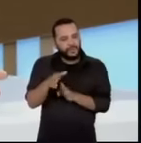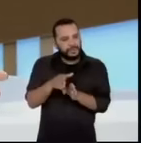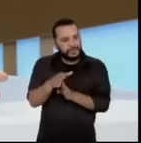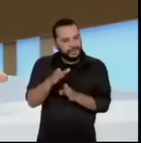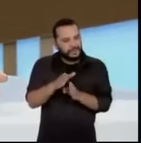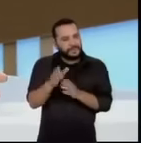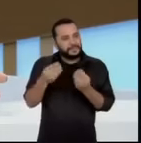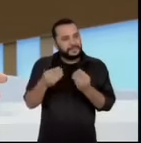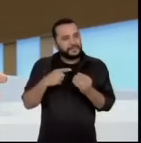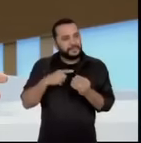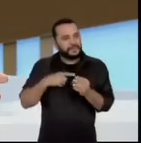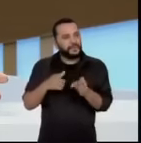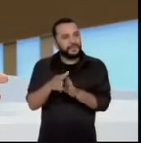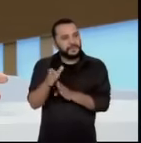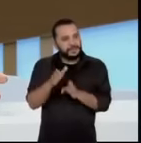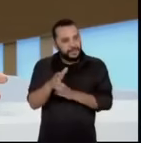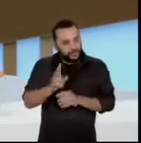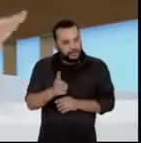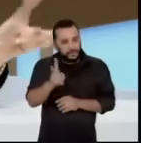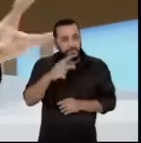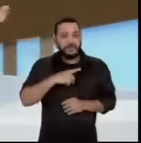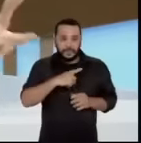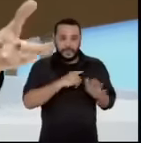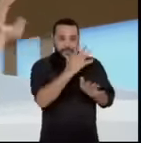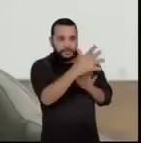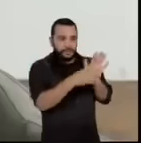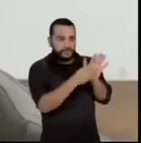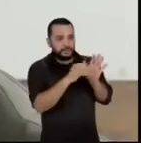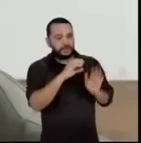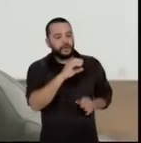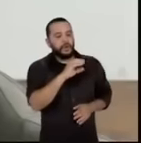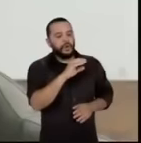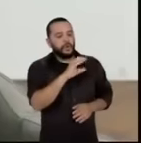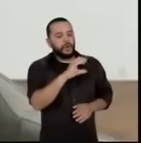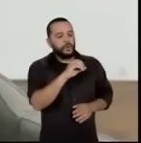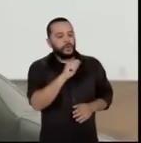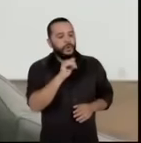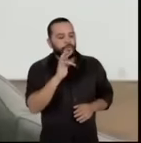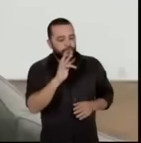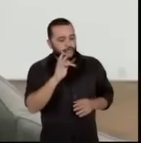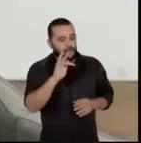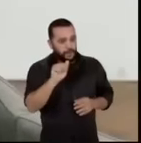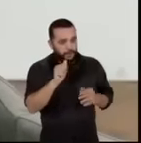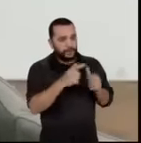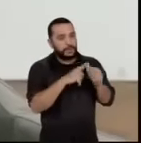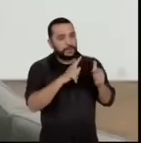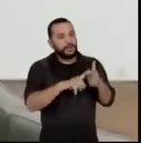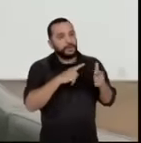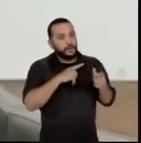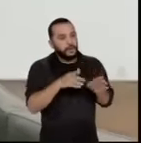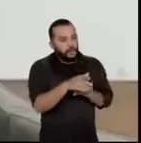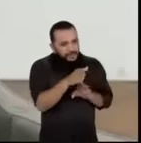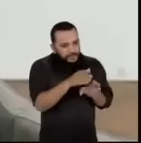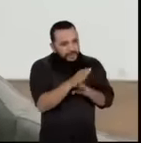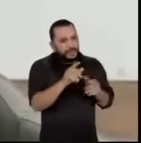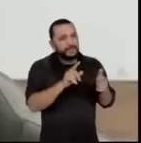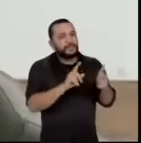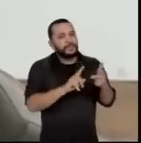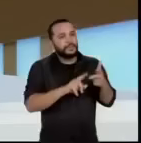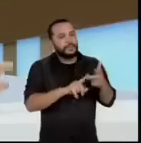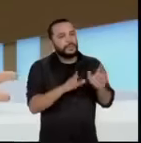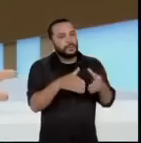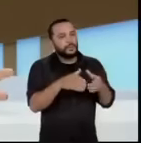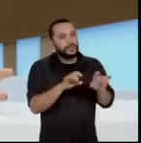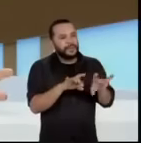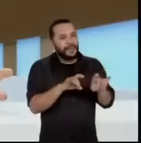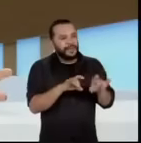quais conselhos ficariam. O Fundo Amazônia tinha o COFA, o conselho, e o comitê o técnico, né? Não